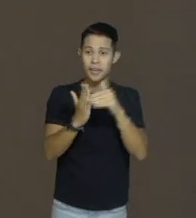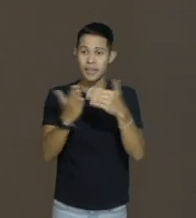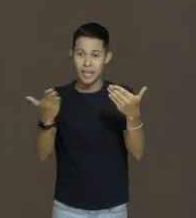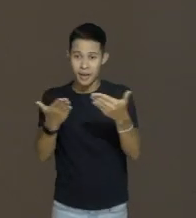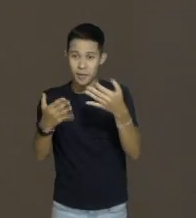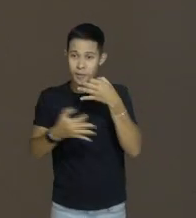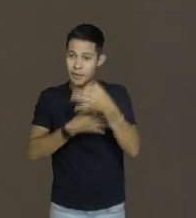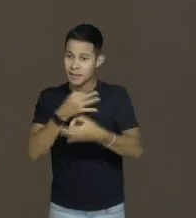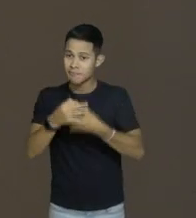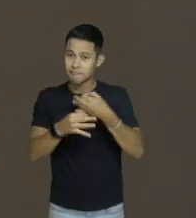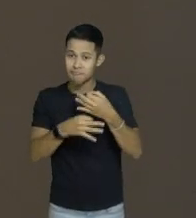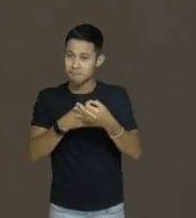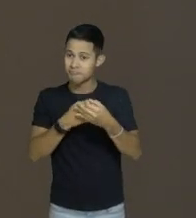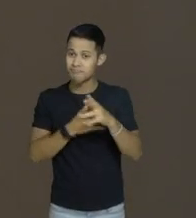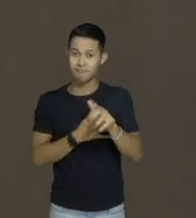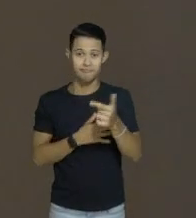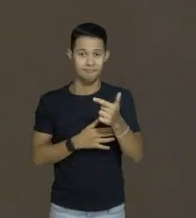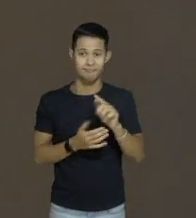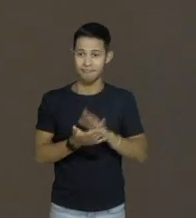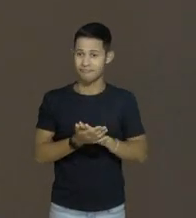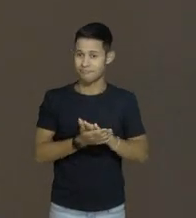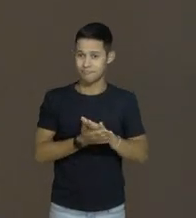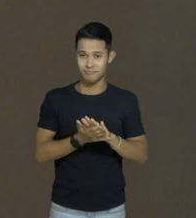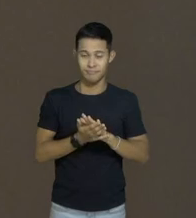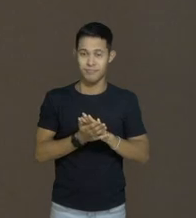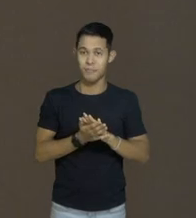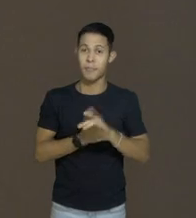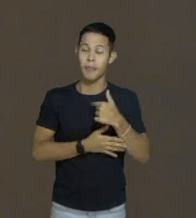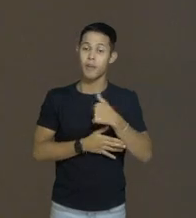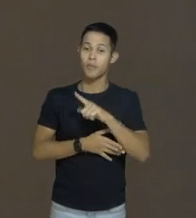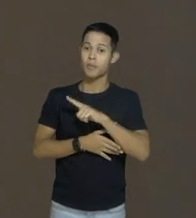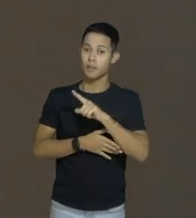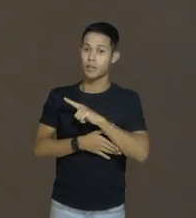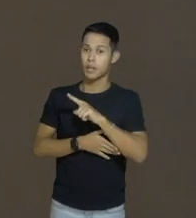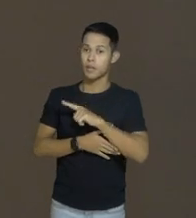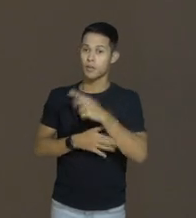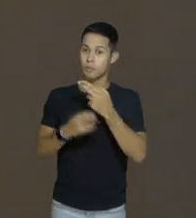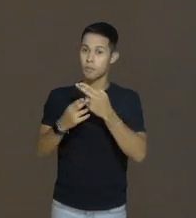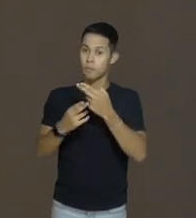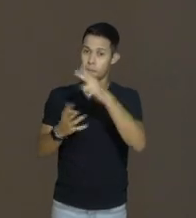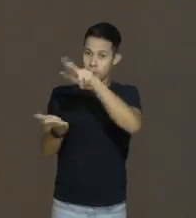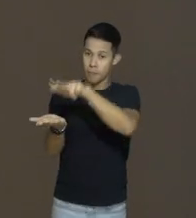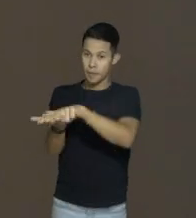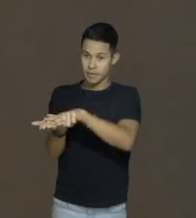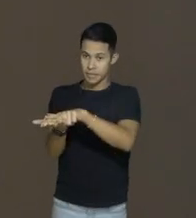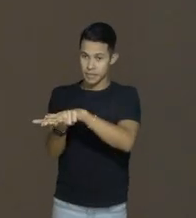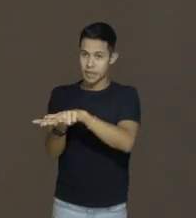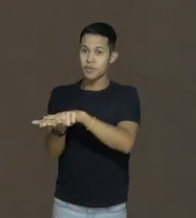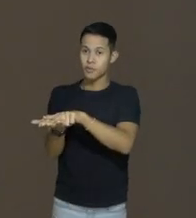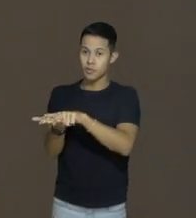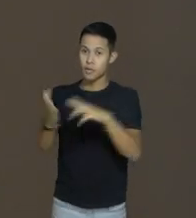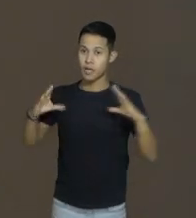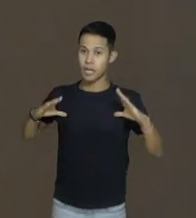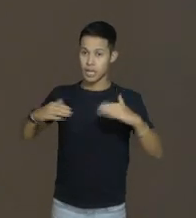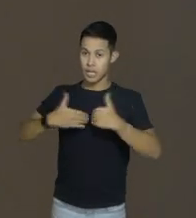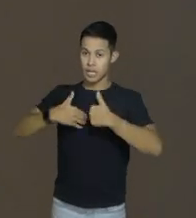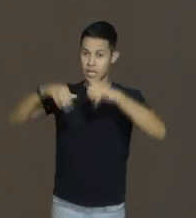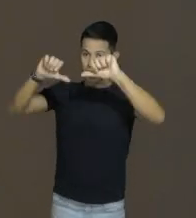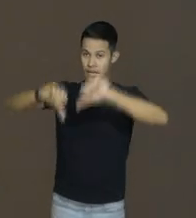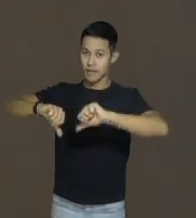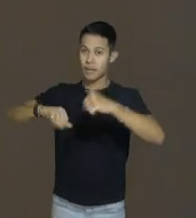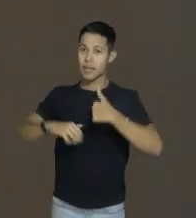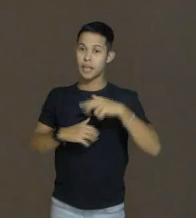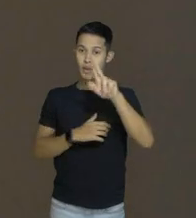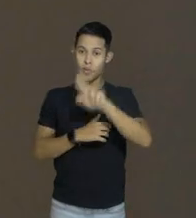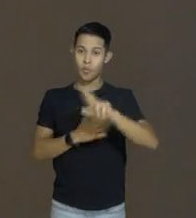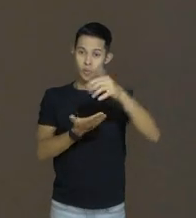TDAH, tanto é que eu tenho paciente autista grave, eu só uso para grave, alguns autistas graves, eu uso o canabidiol. Eu